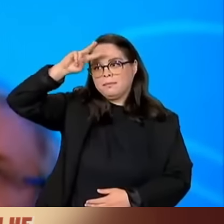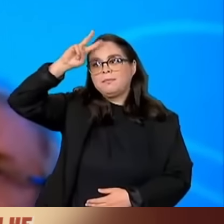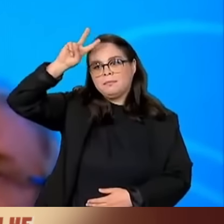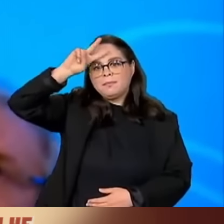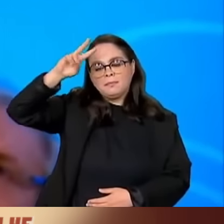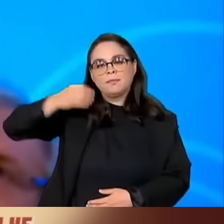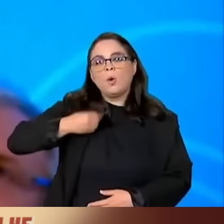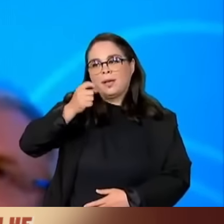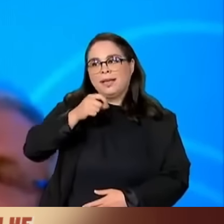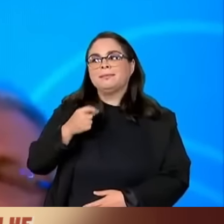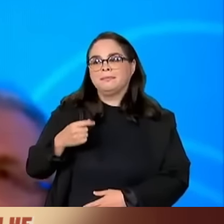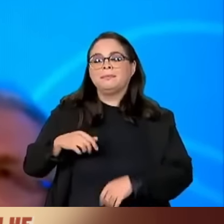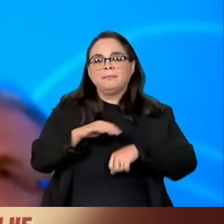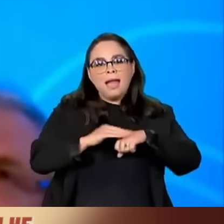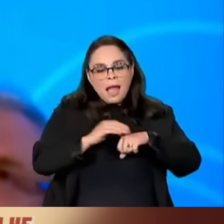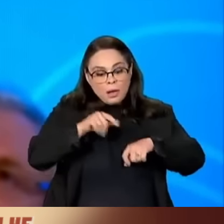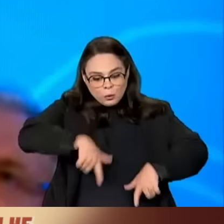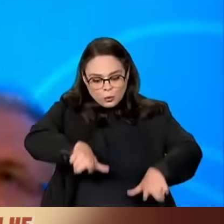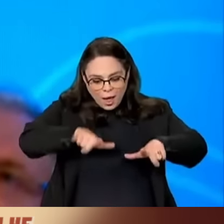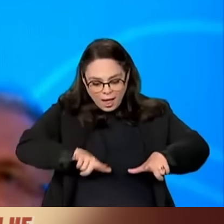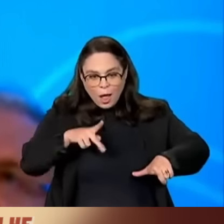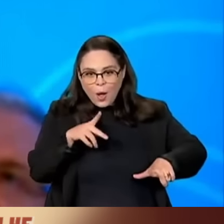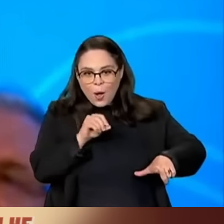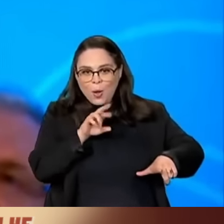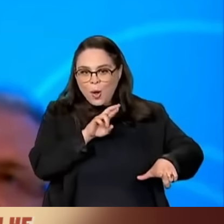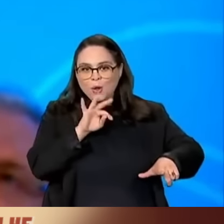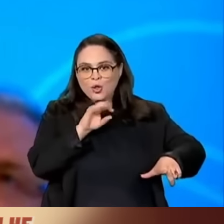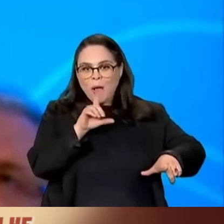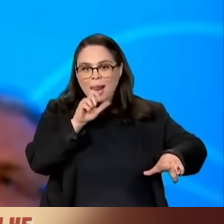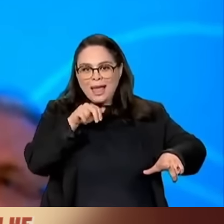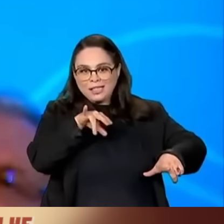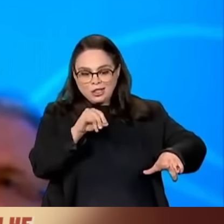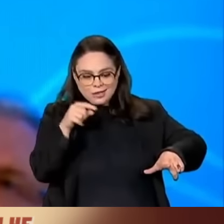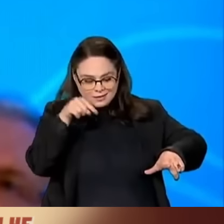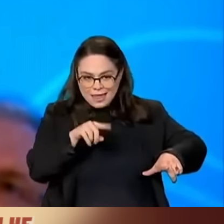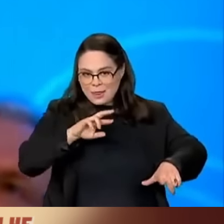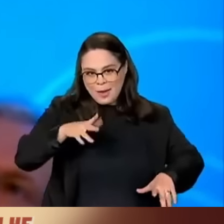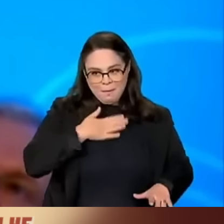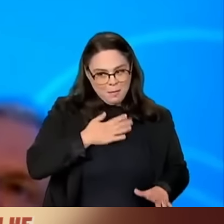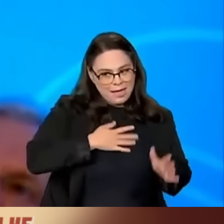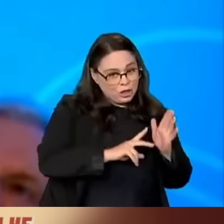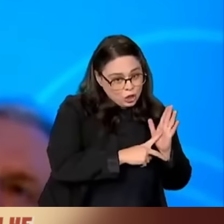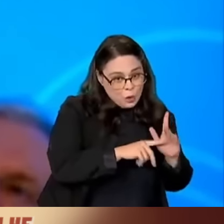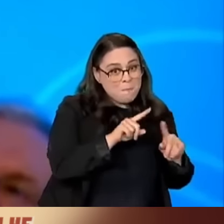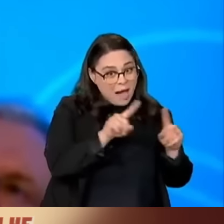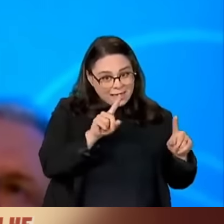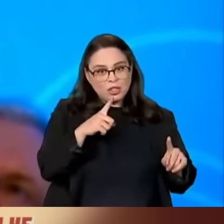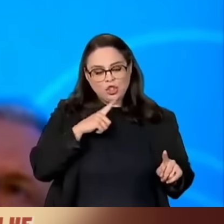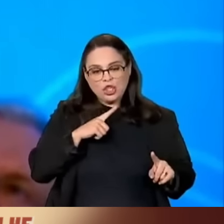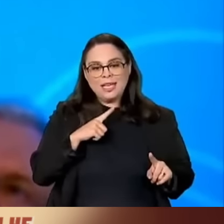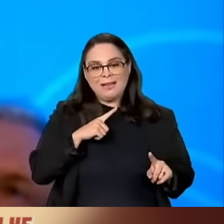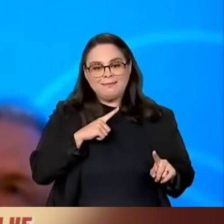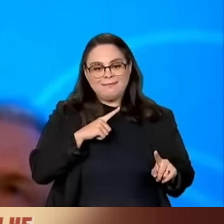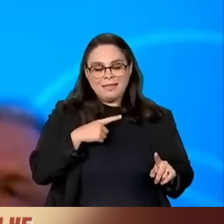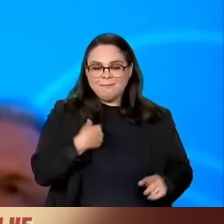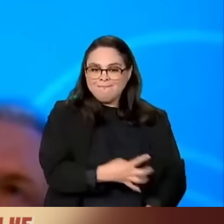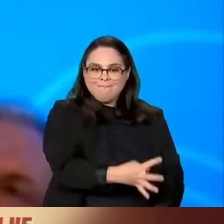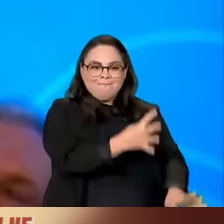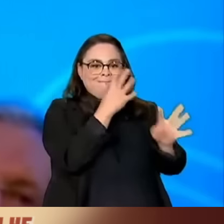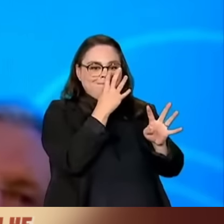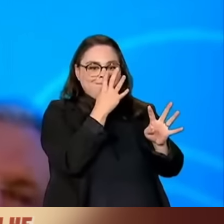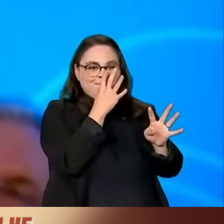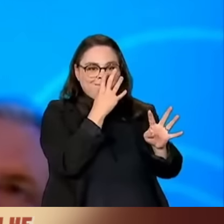à Hortolândia, eu tinha, presidente, não era do meu partido, mas eu tinha grande